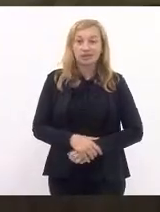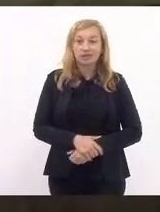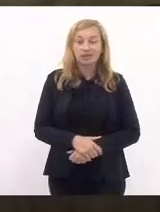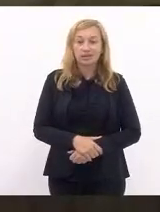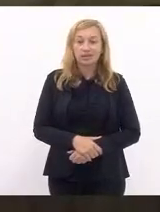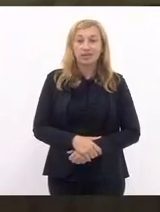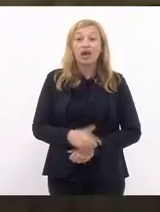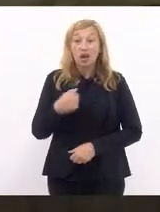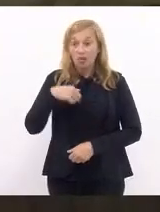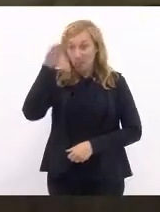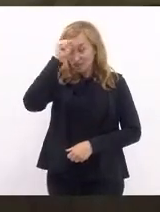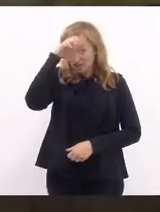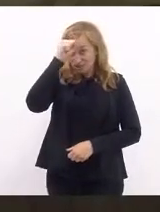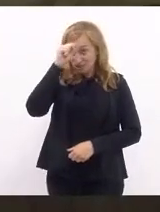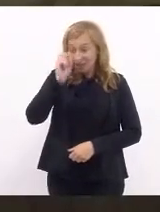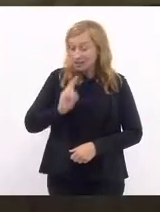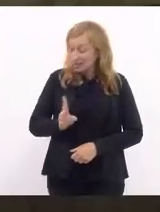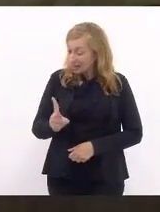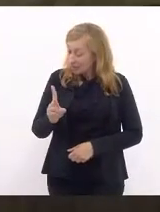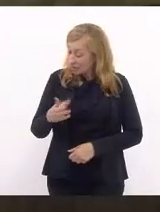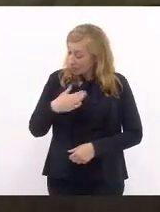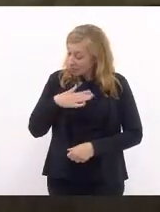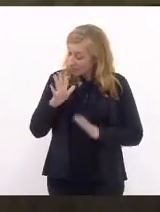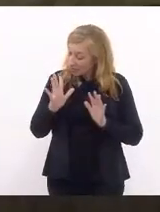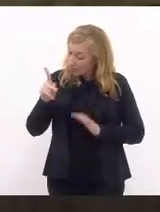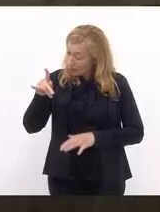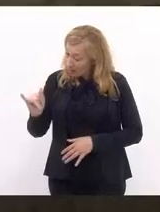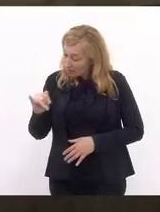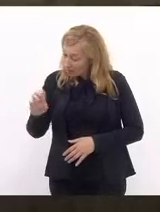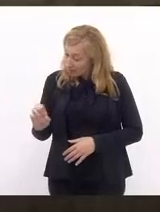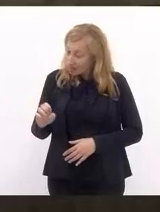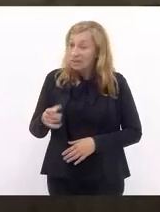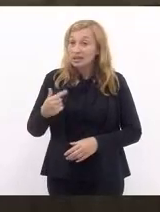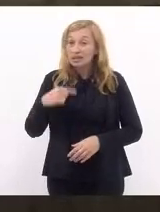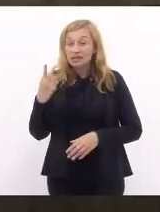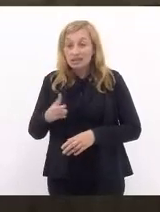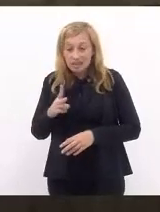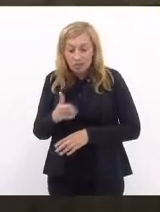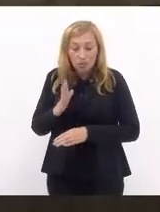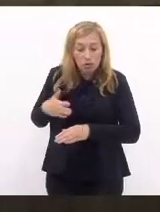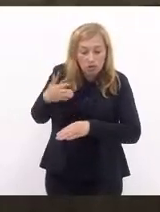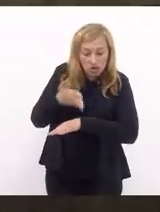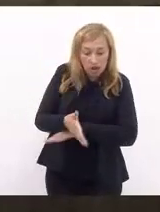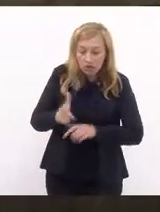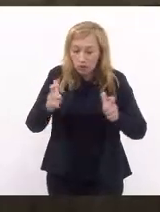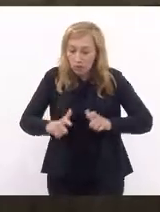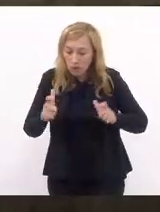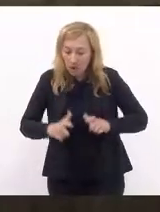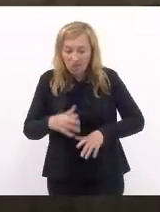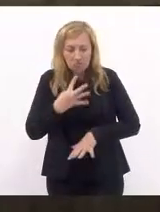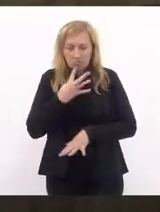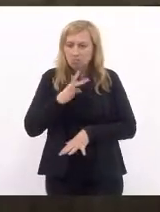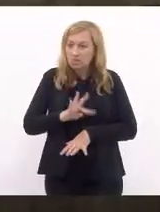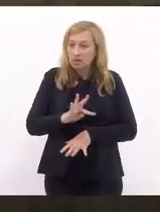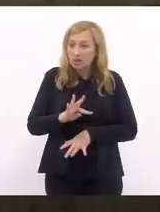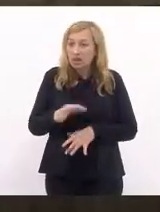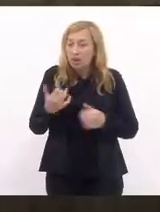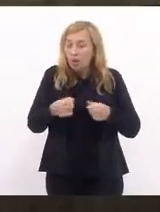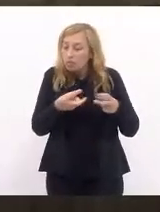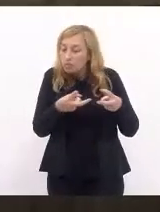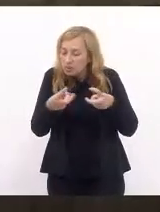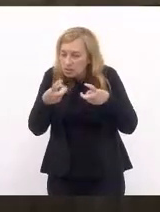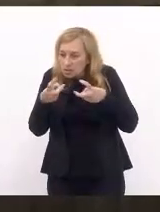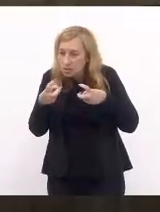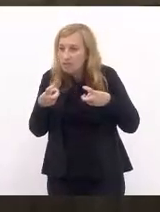uma coisa que eu aprendi sempre com os meus pais é sempre a gente quando chega no local que nós não conhecemos a gente